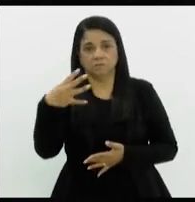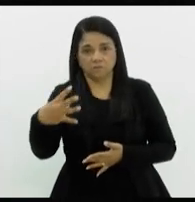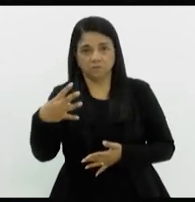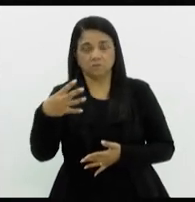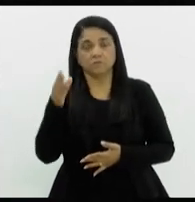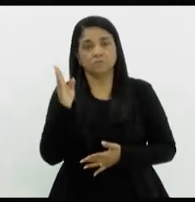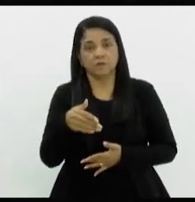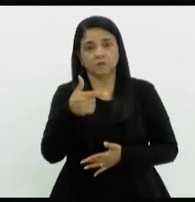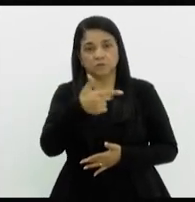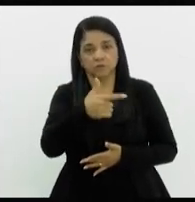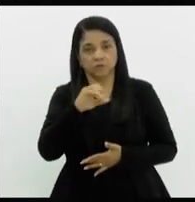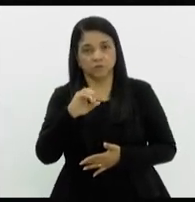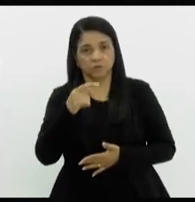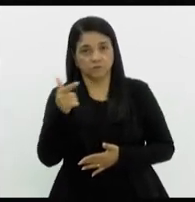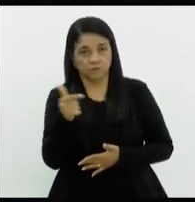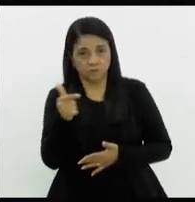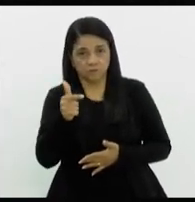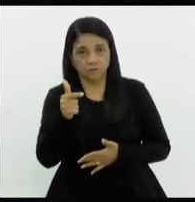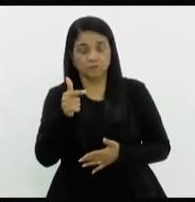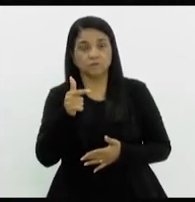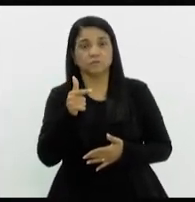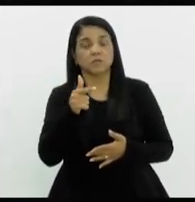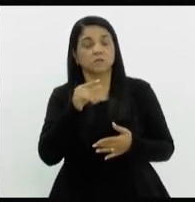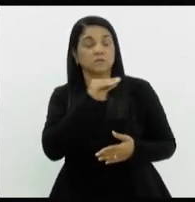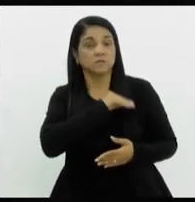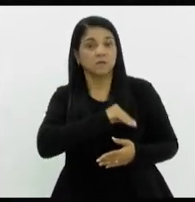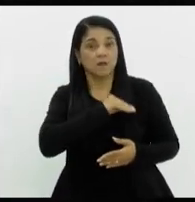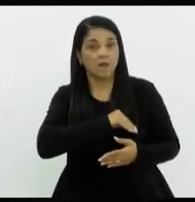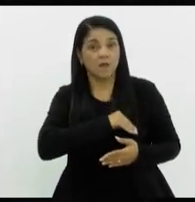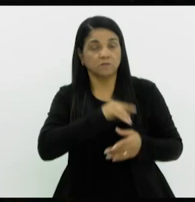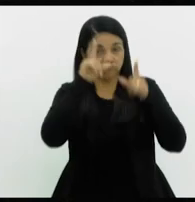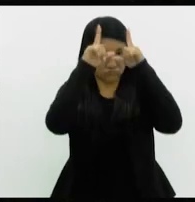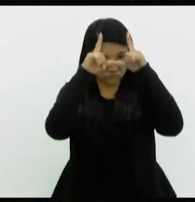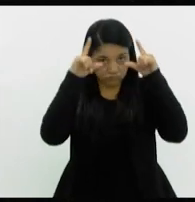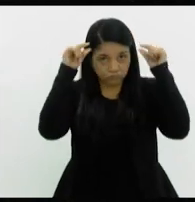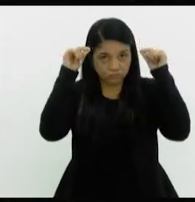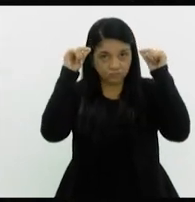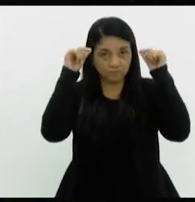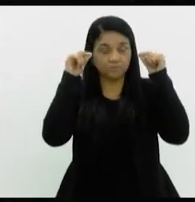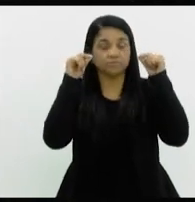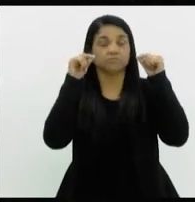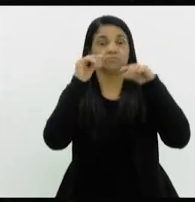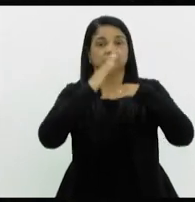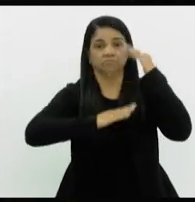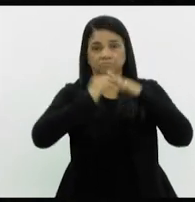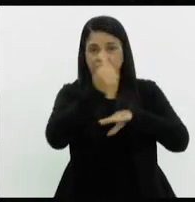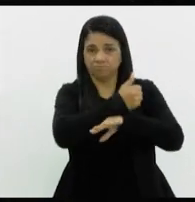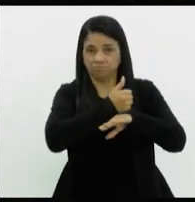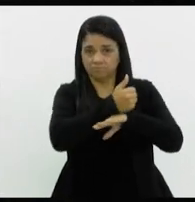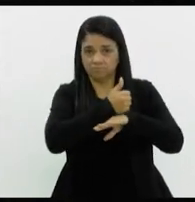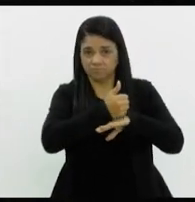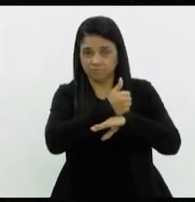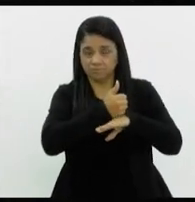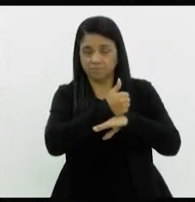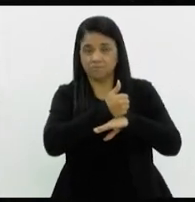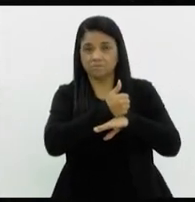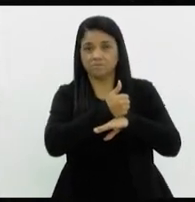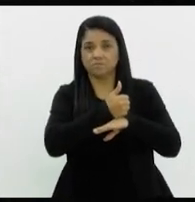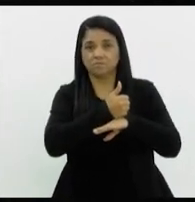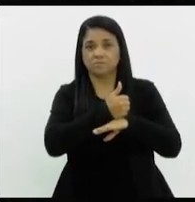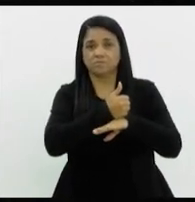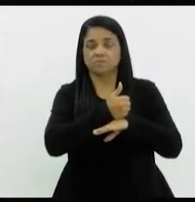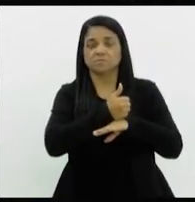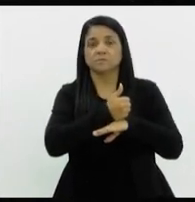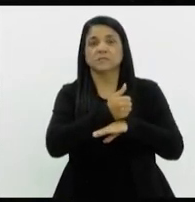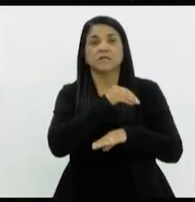14.434/2022, que estabelece o salário mínimo para os profissionais de enfermagem, um salário de